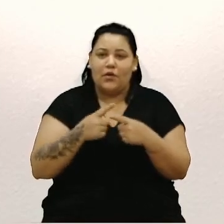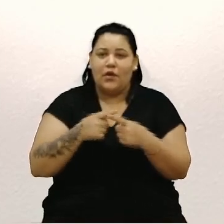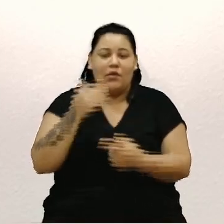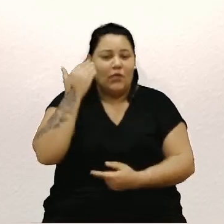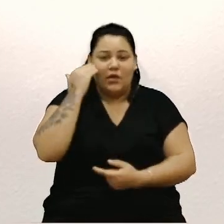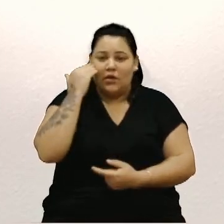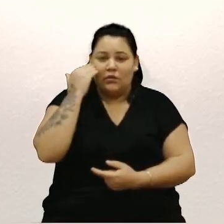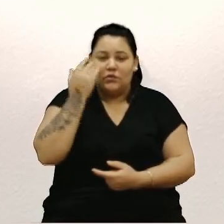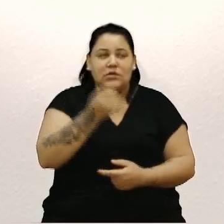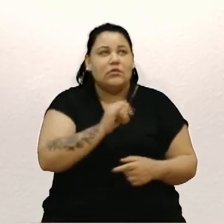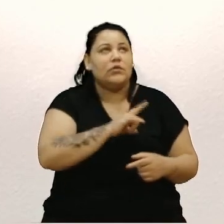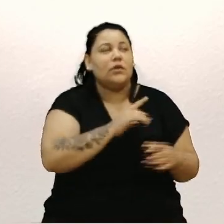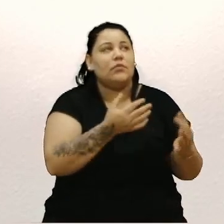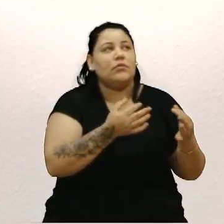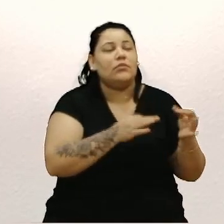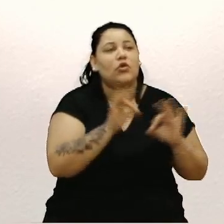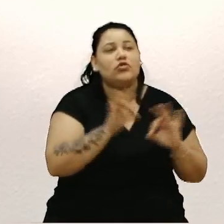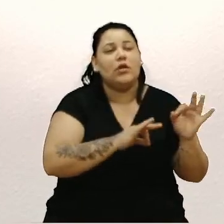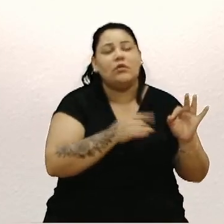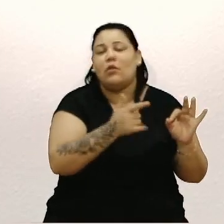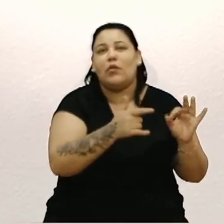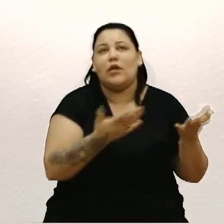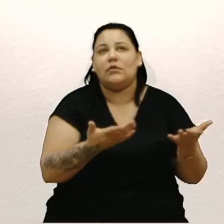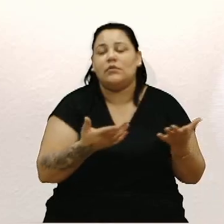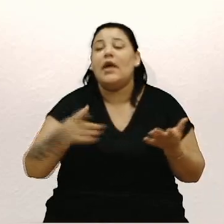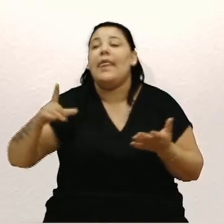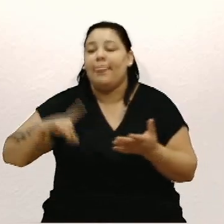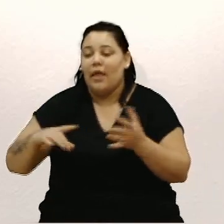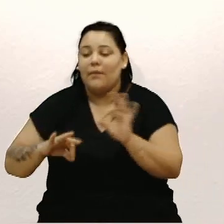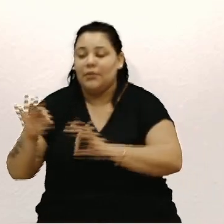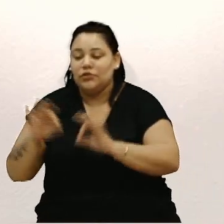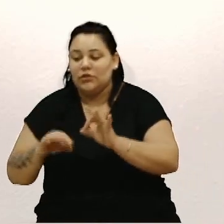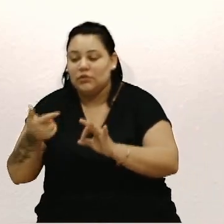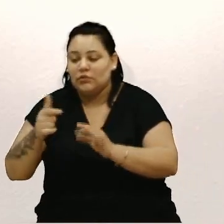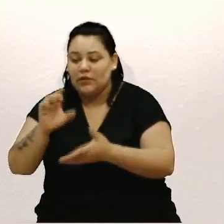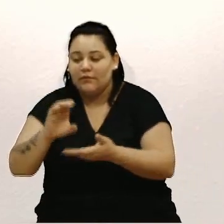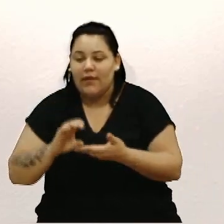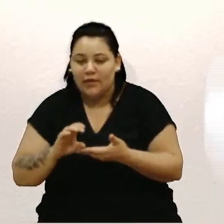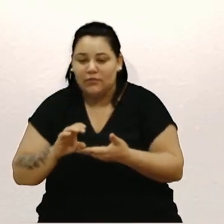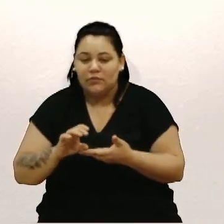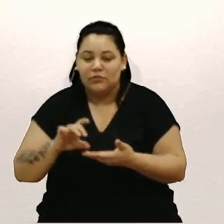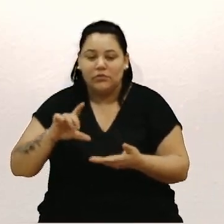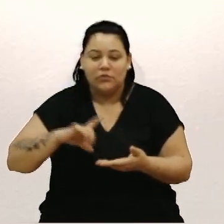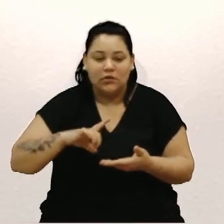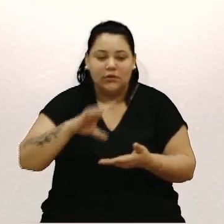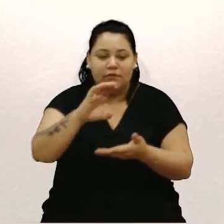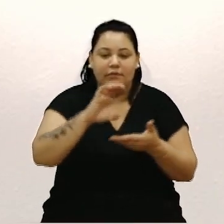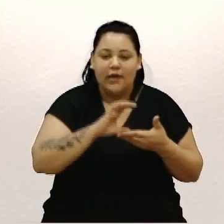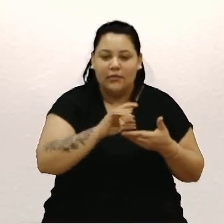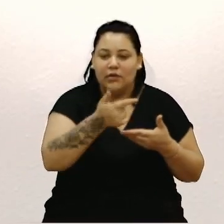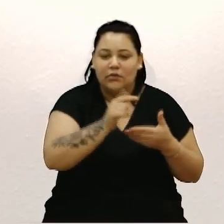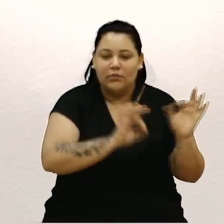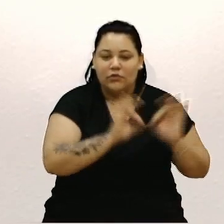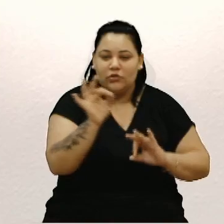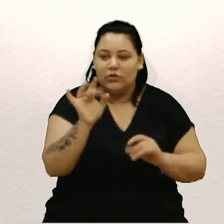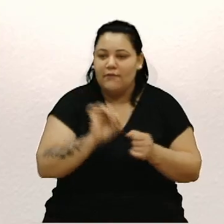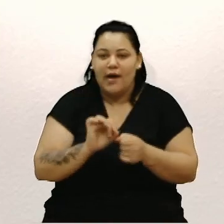porque não tem projeto. Para declarar. Quando tem projeto é porque não tem dinheiro. Quando tem dinheiro e tem projeto, não faz.